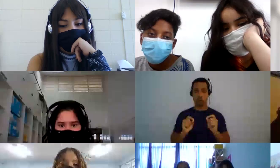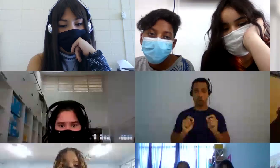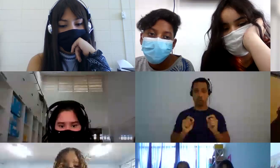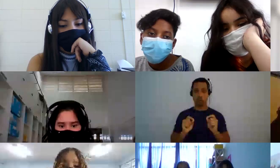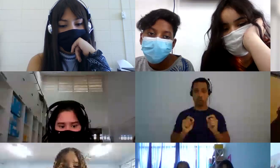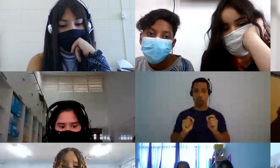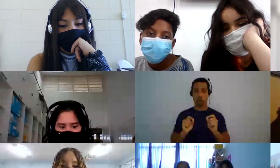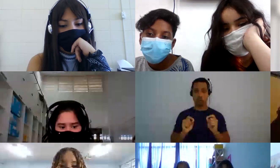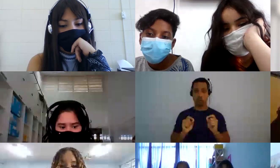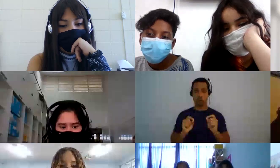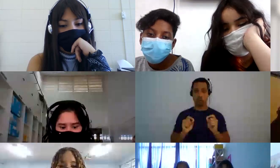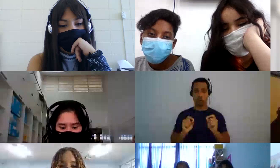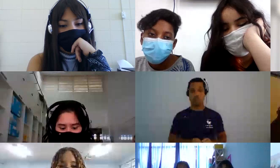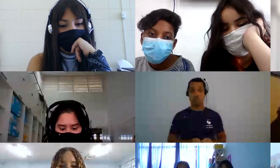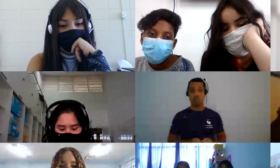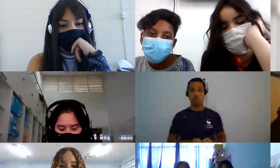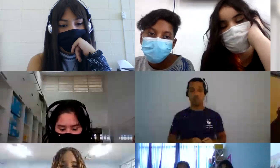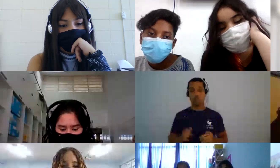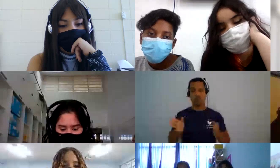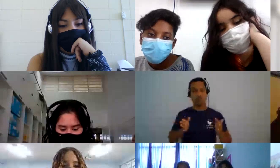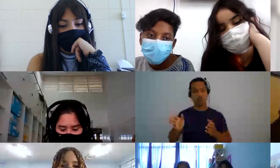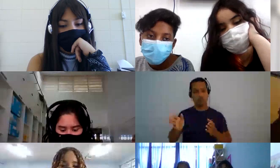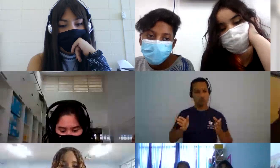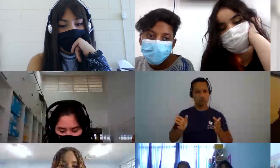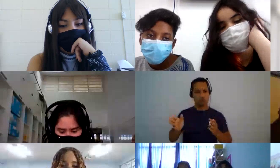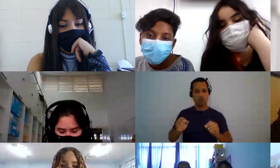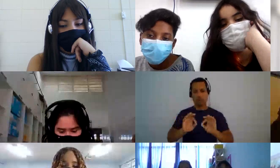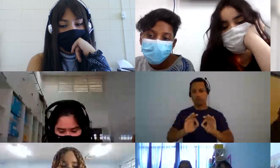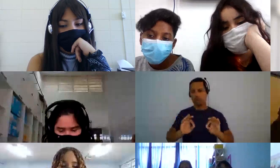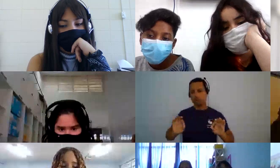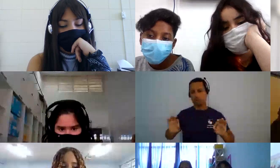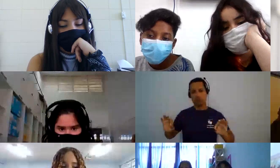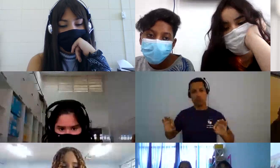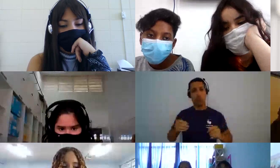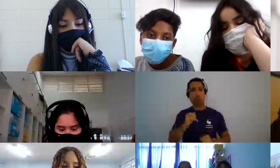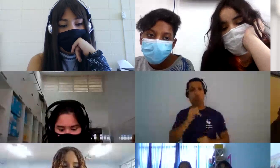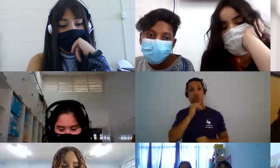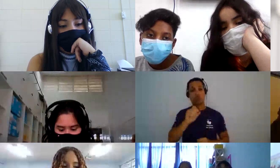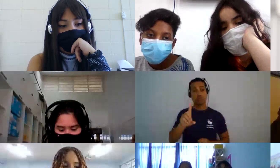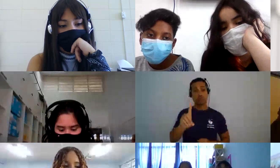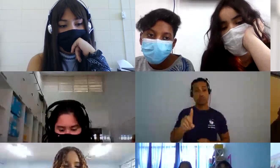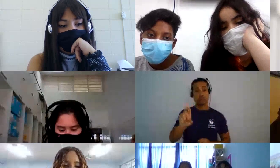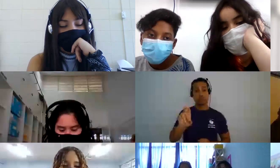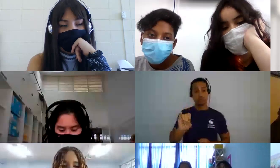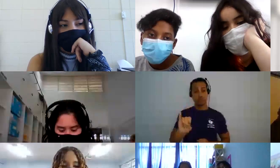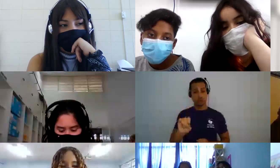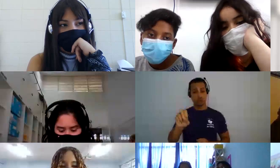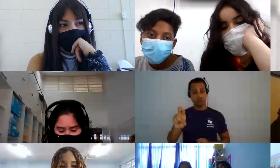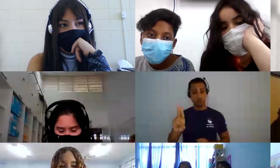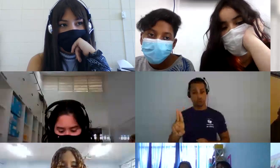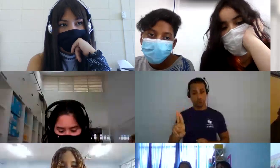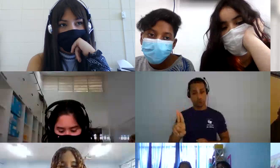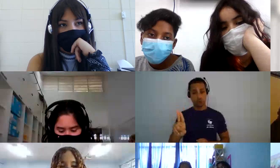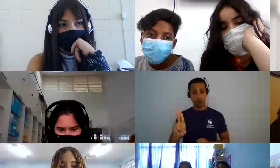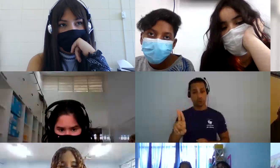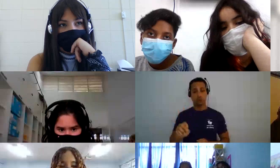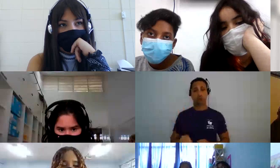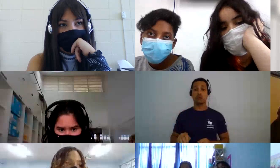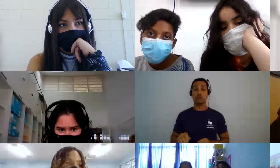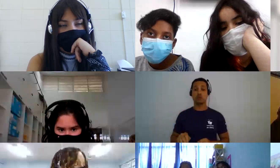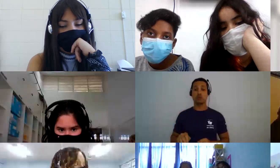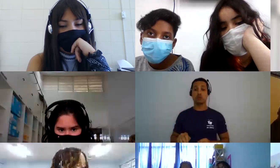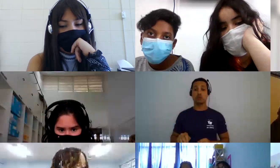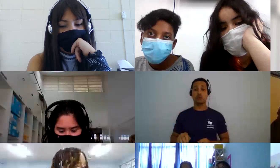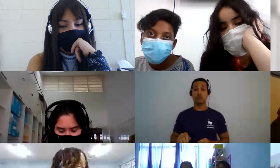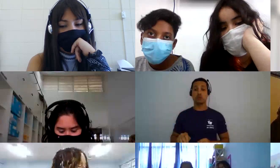duração longa. São aqueles que a menina coloca e fica bastante tempo. Por exemplo, o DIU. Por exemplo, o implante. Isso é o que hoje,